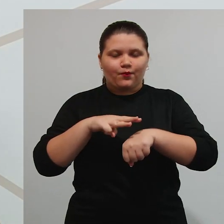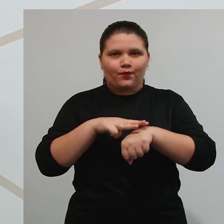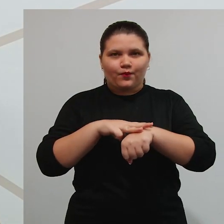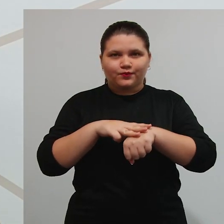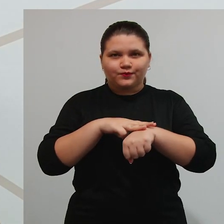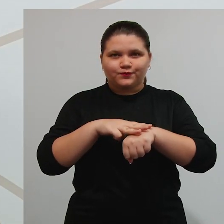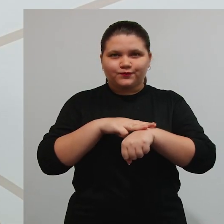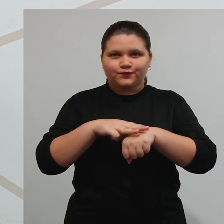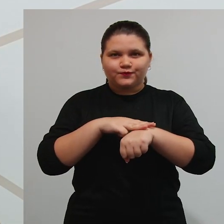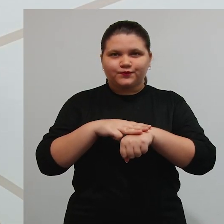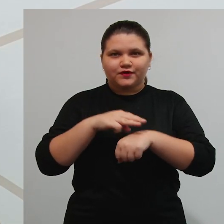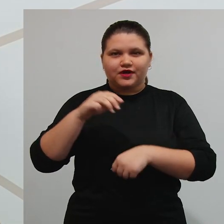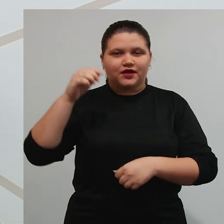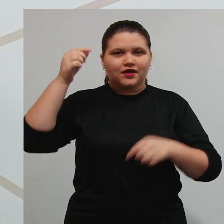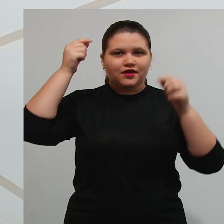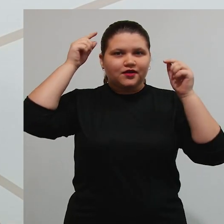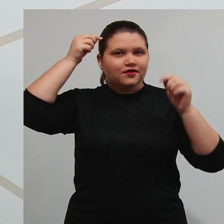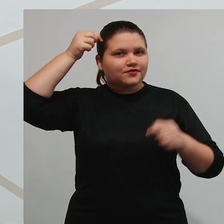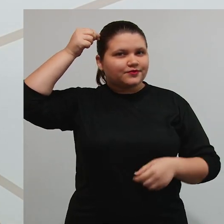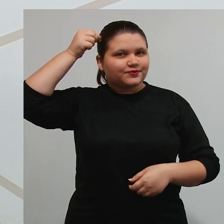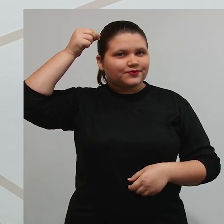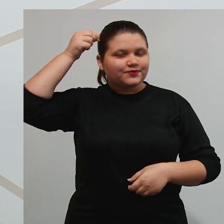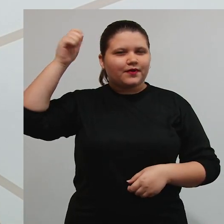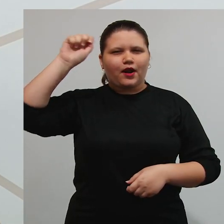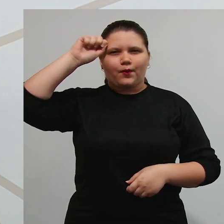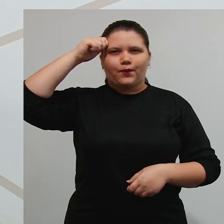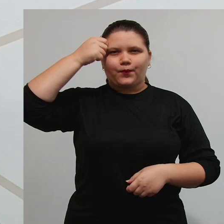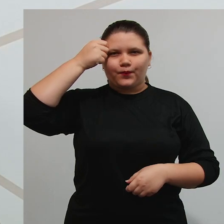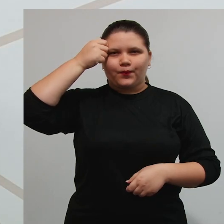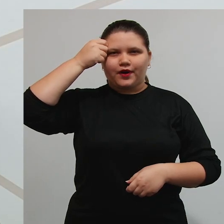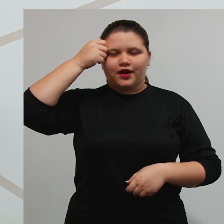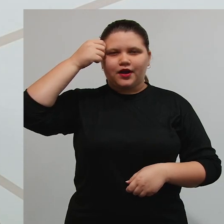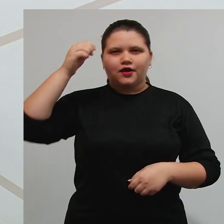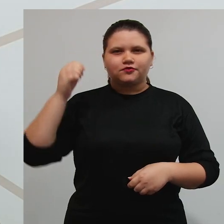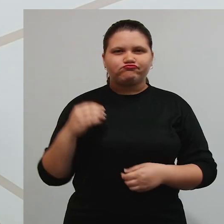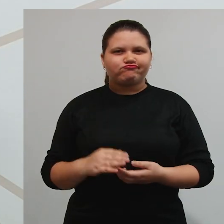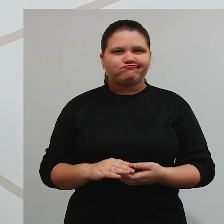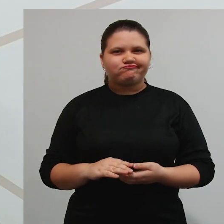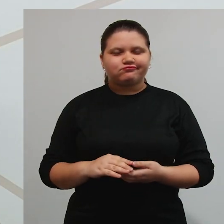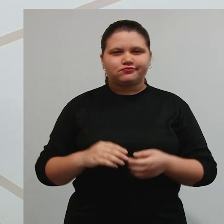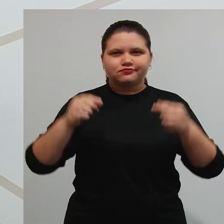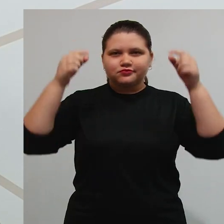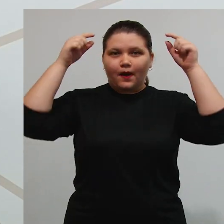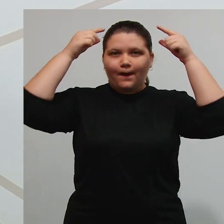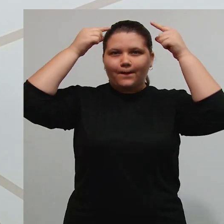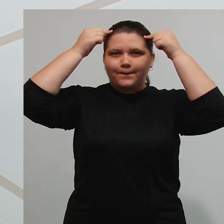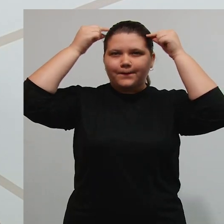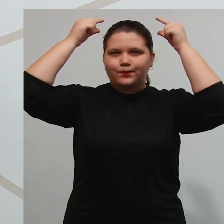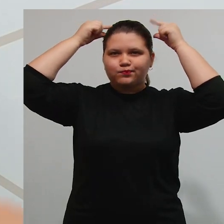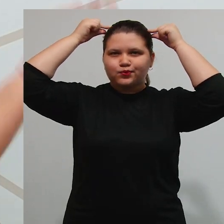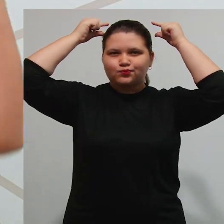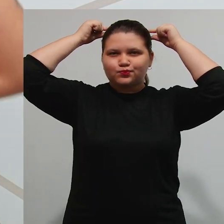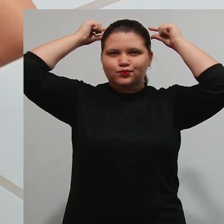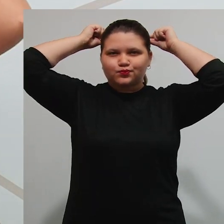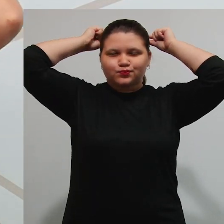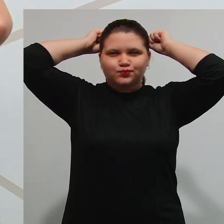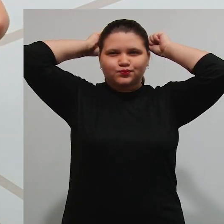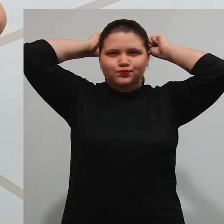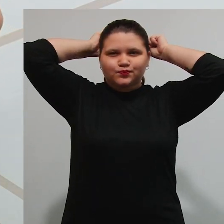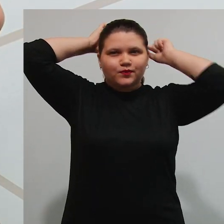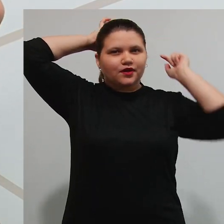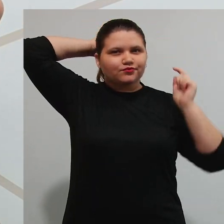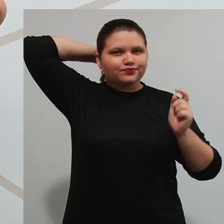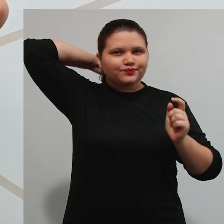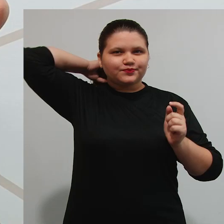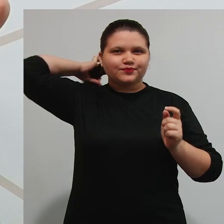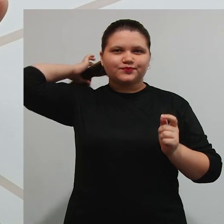cabelos pretos, estão amarrados... eu não sei exatamente como que eles estão amarrados não, hein, gente? Assim, tipo umas Maria Chiquinha,